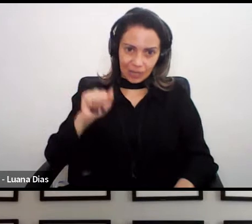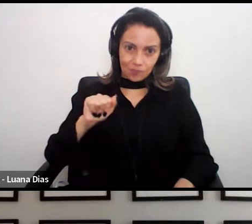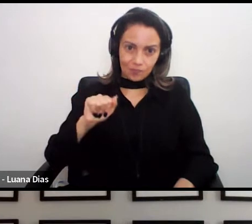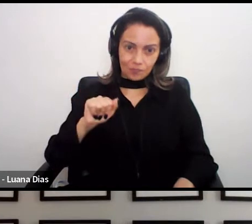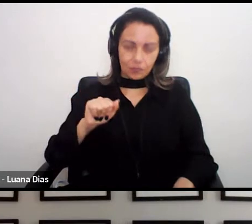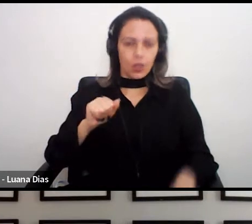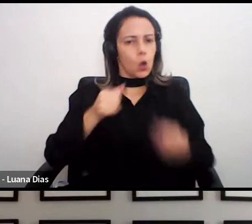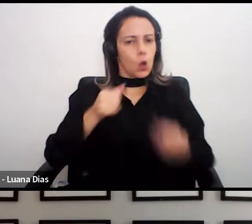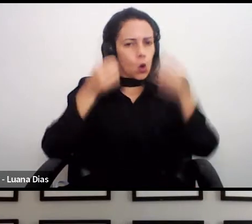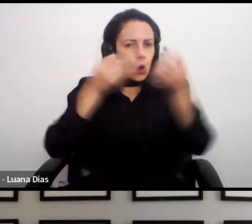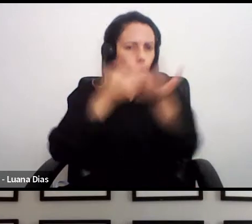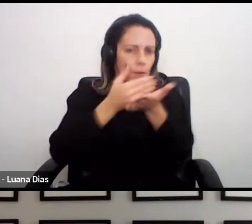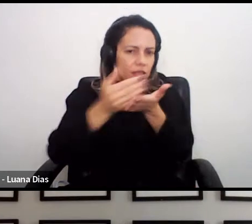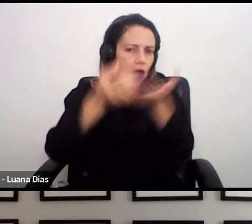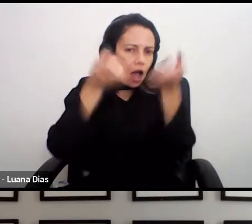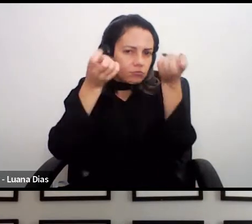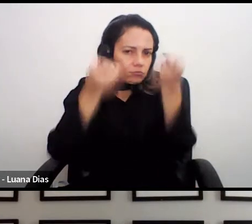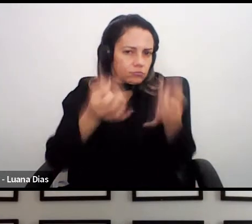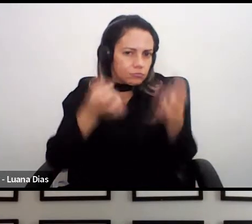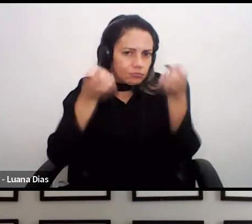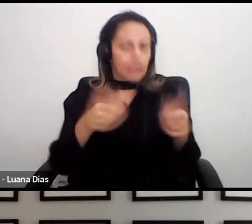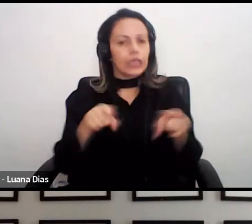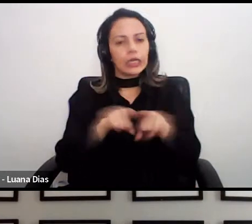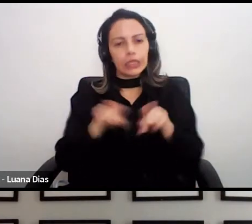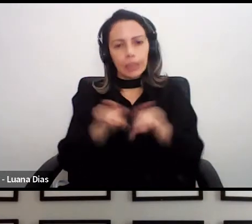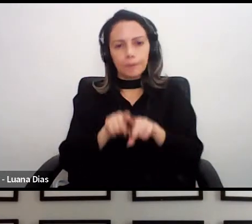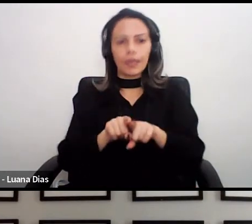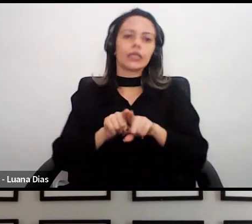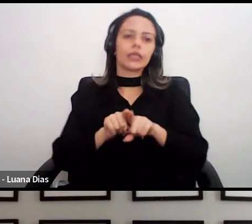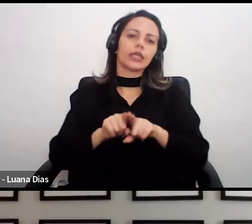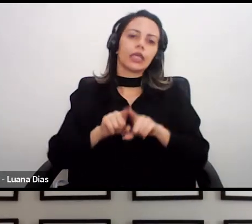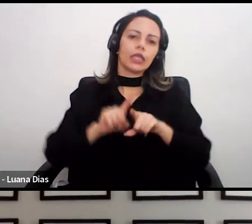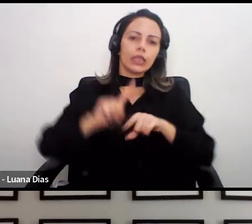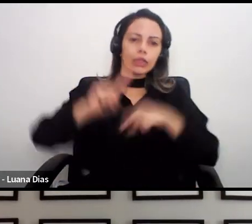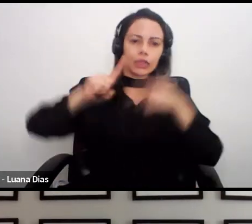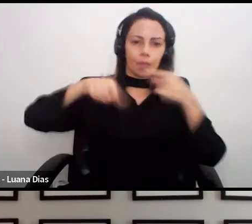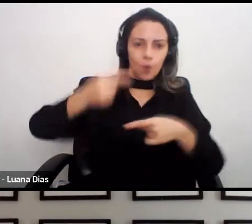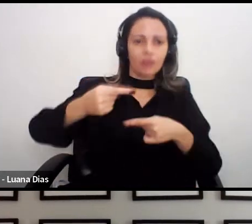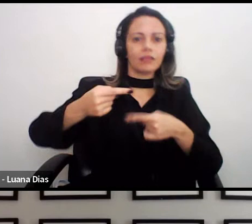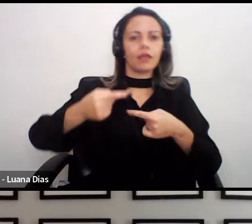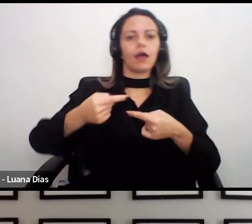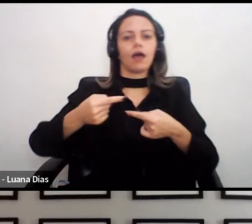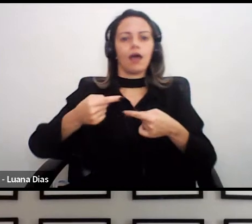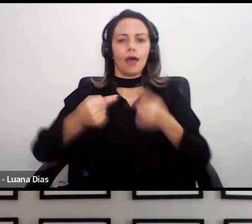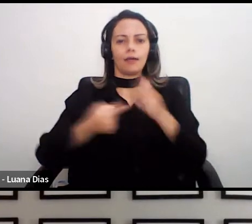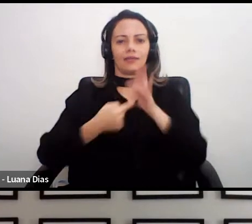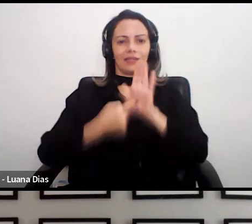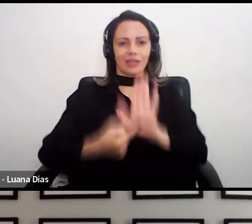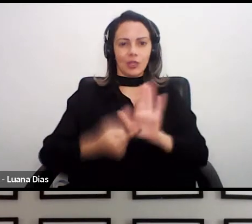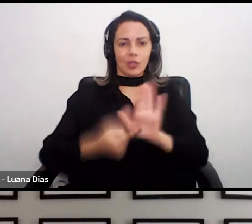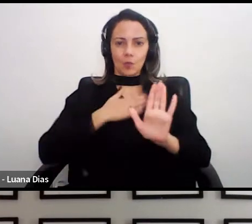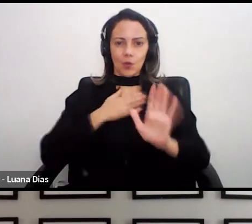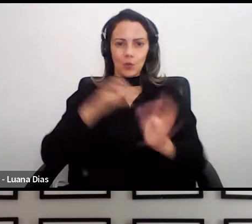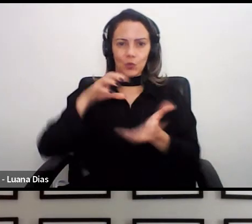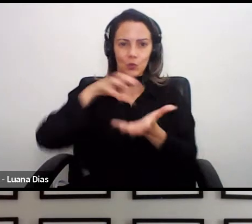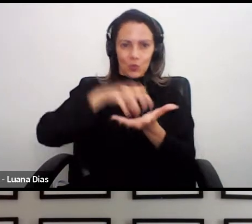iniciais, e dar sequência a seguir a apresentação do meu núcleo de pesquisa, que é o